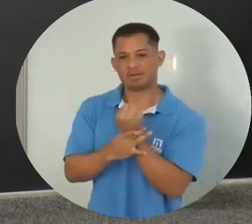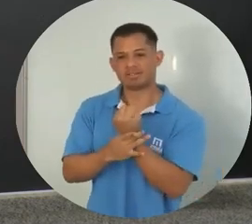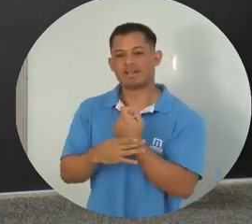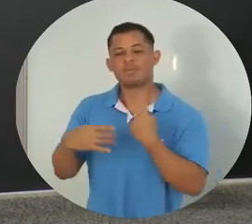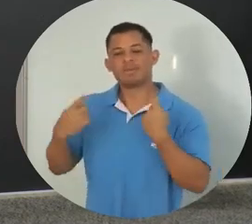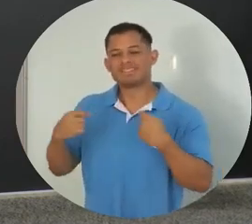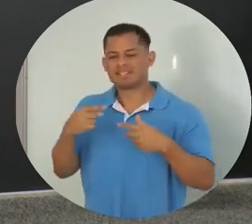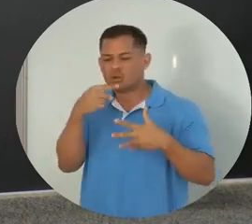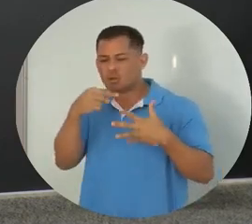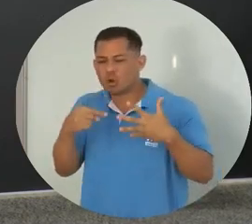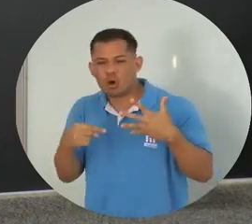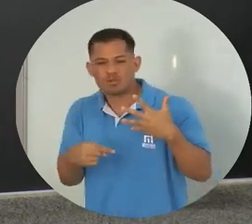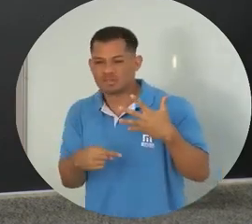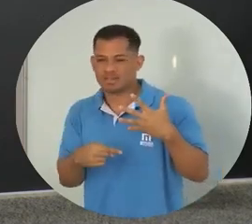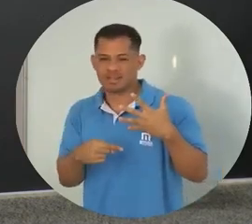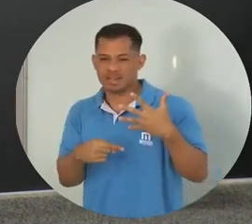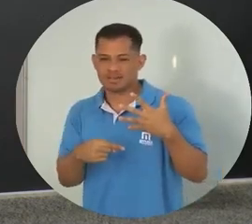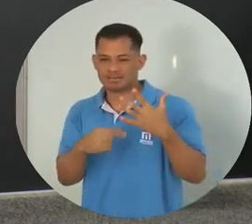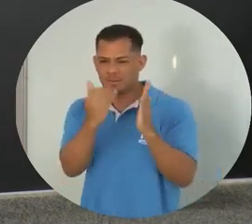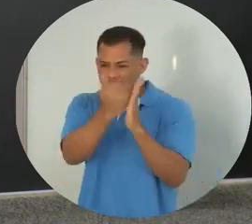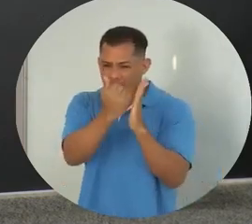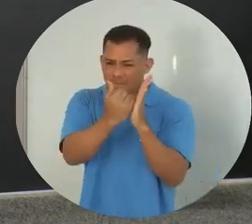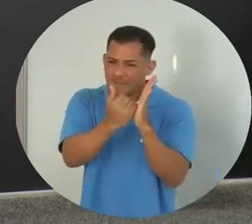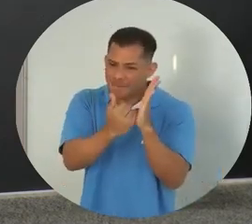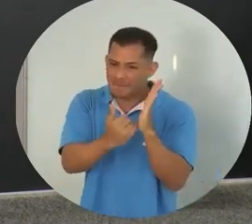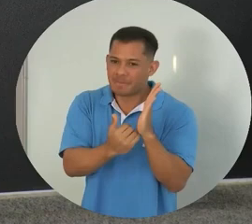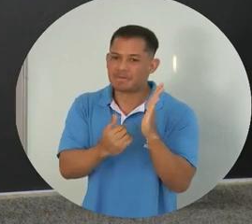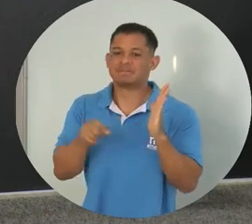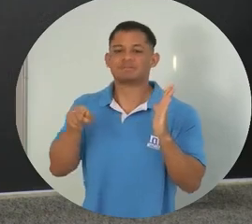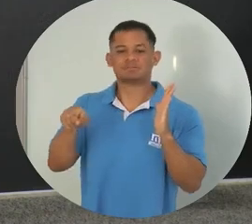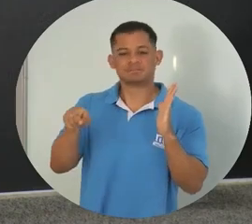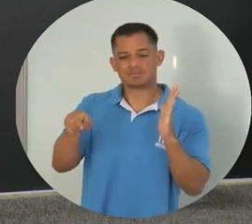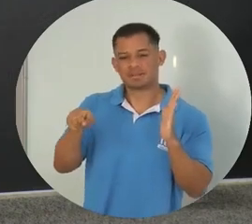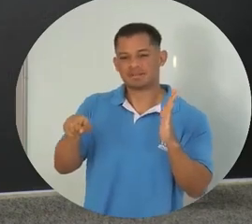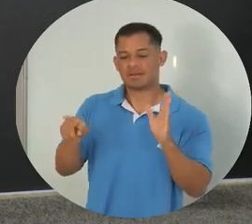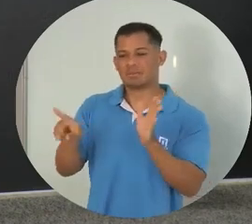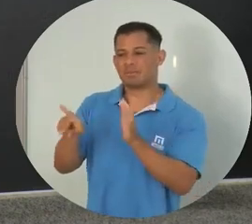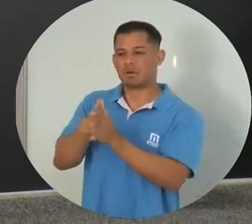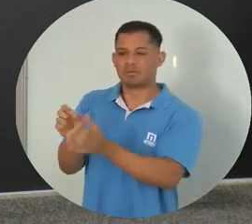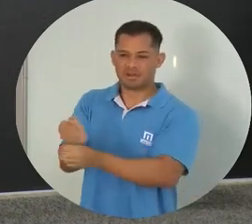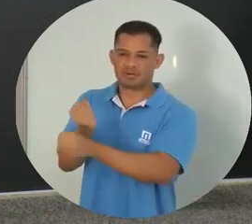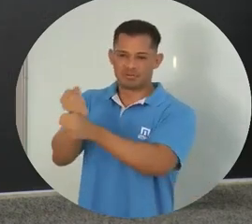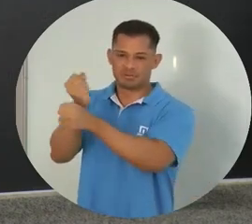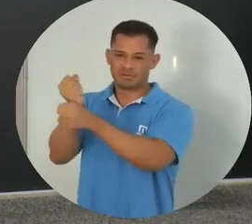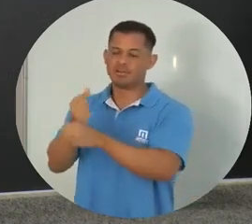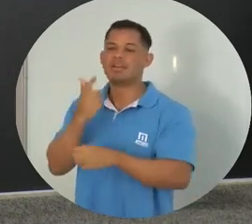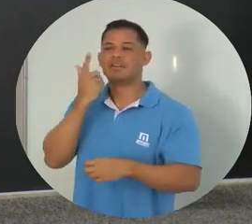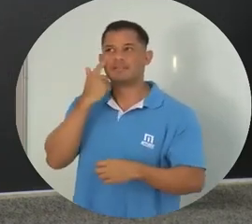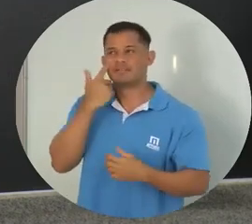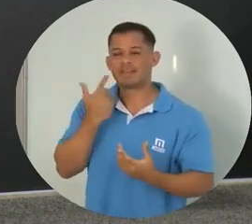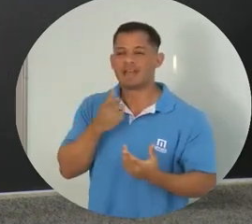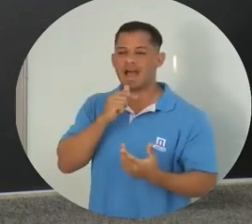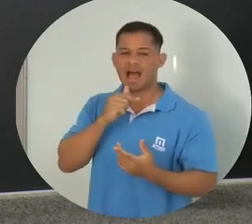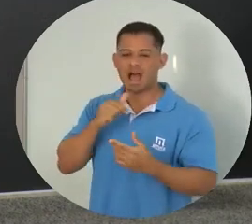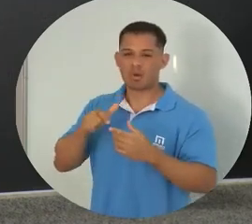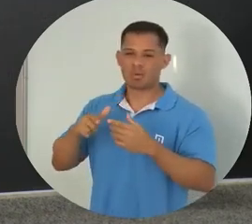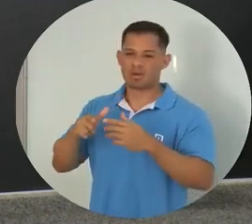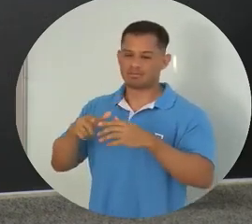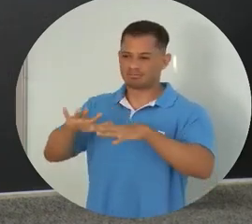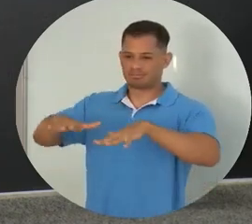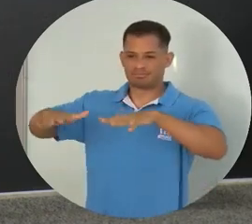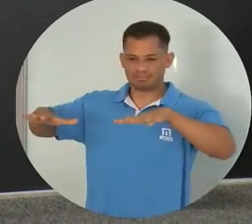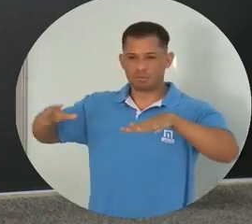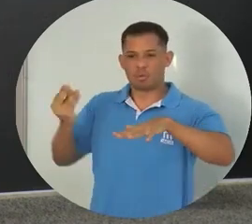critérios que sustentam, né, aquele empreendimento. Revisa-se hidrologia, revisa-se a parte de